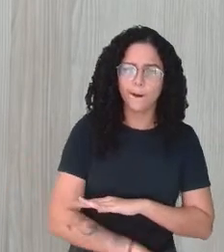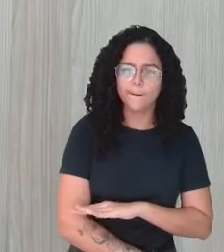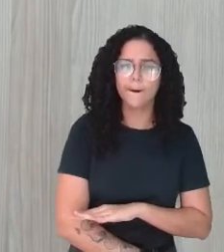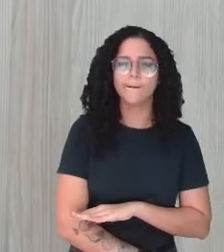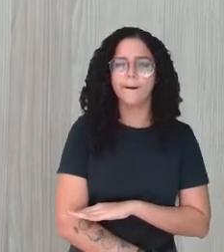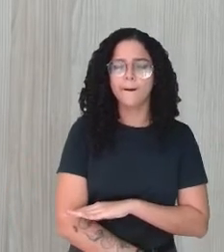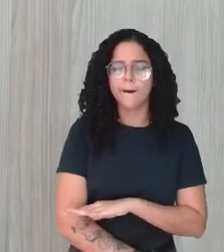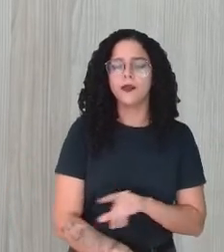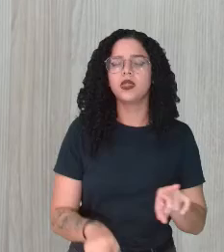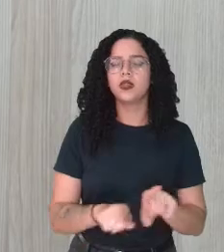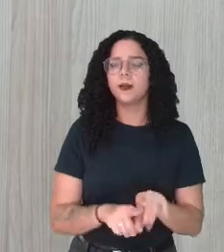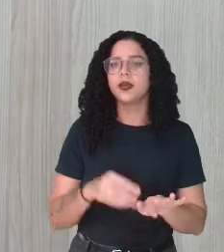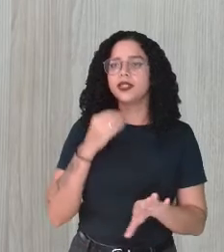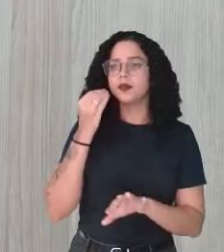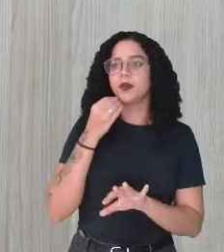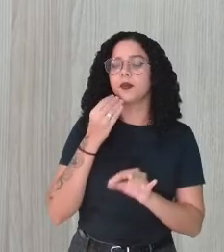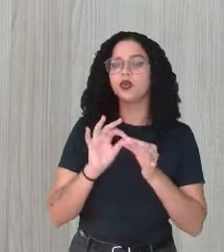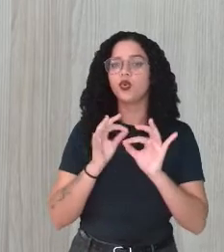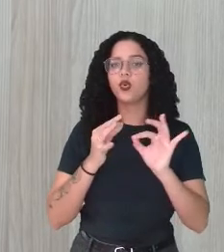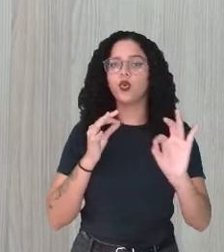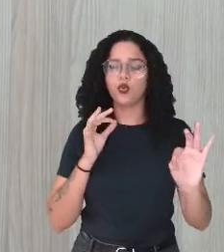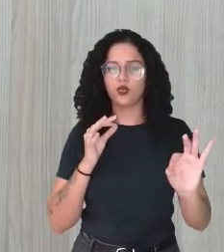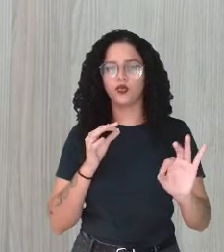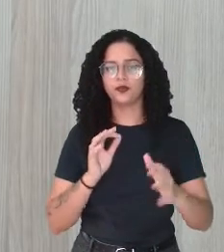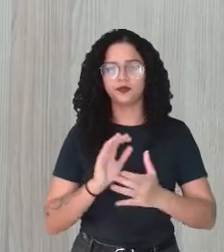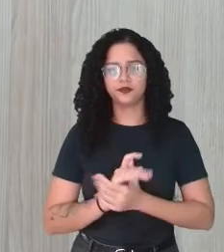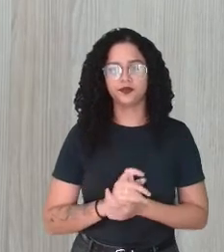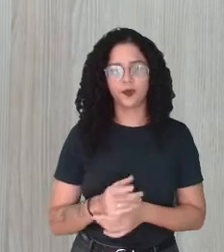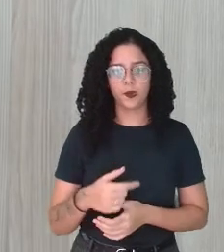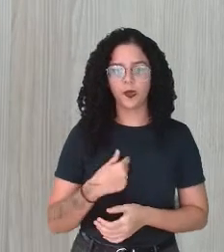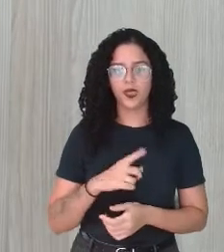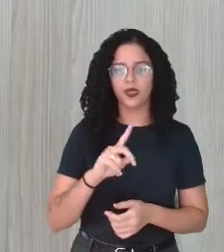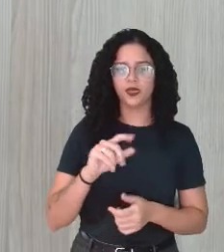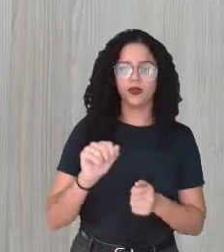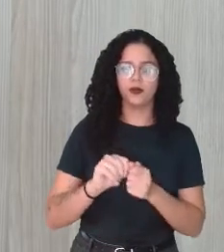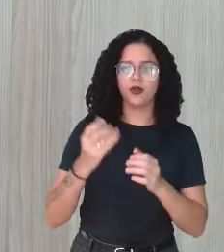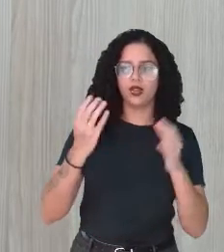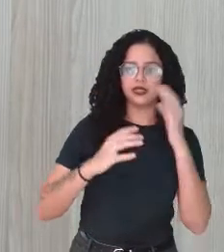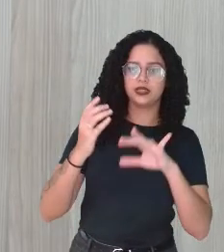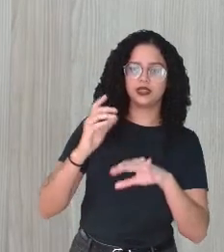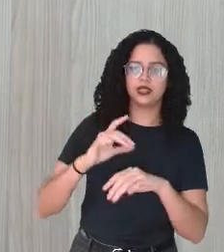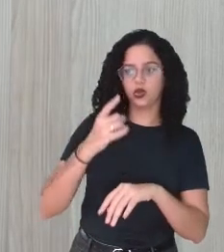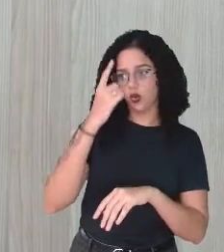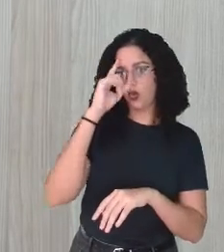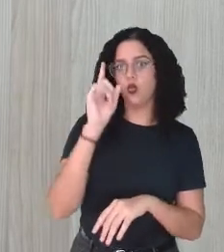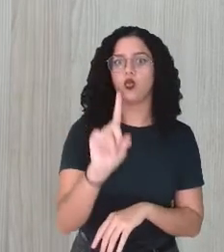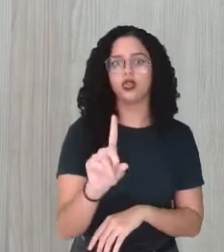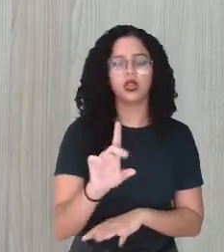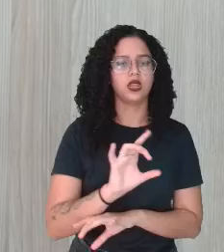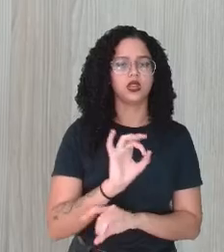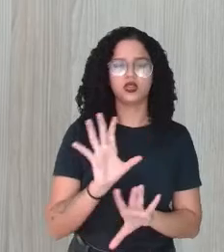de experimentos longos, né, a gente não produz uma ciência assim da noite para o dia, né,